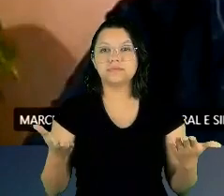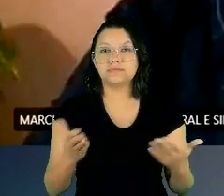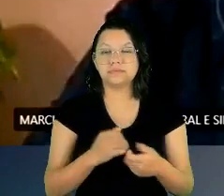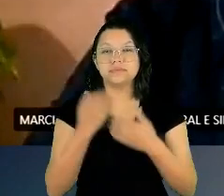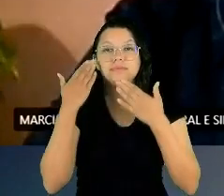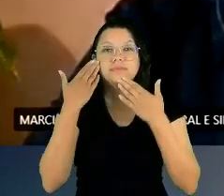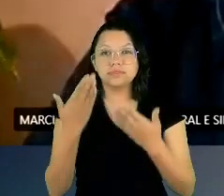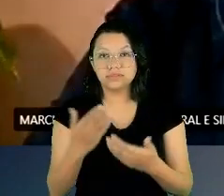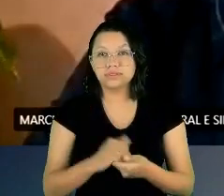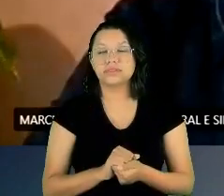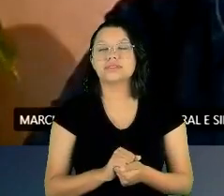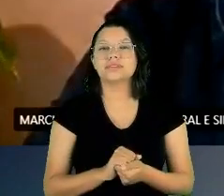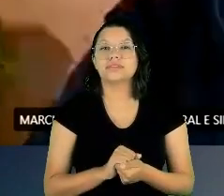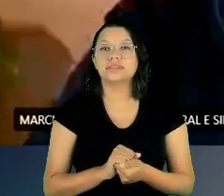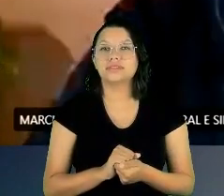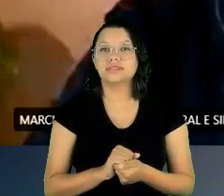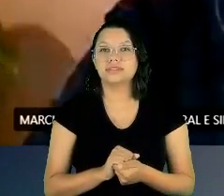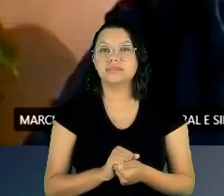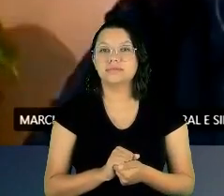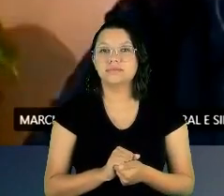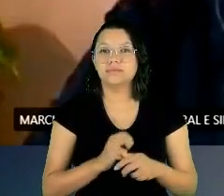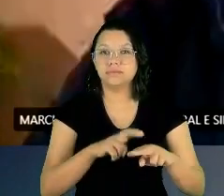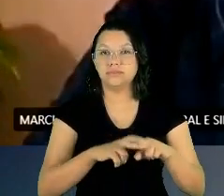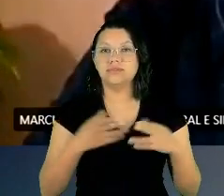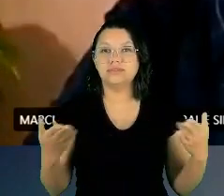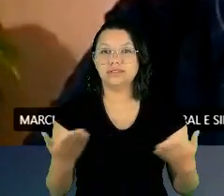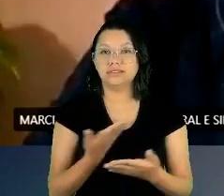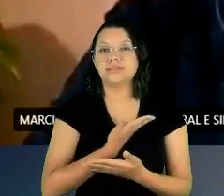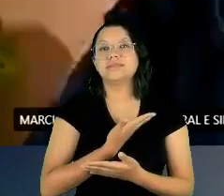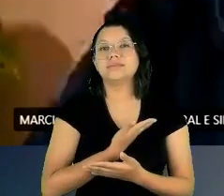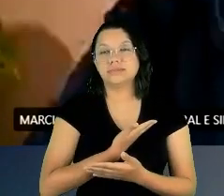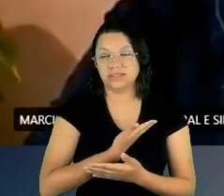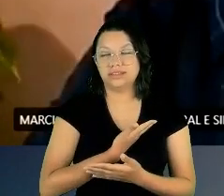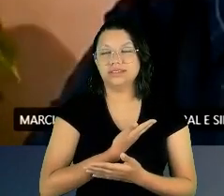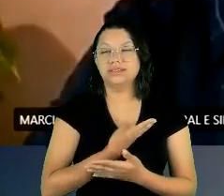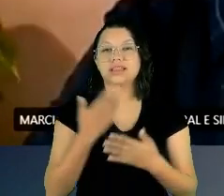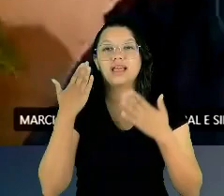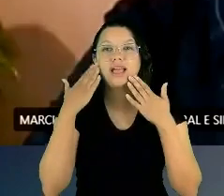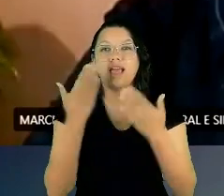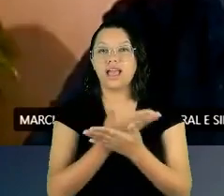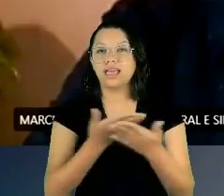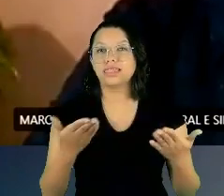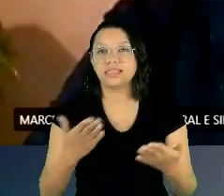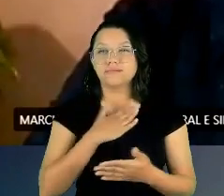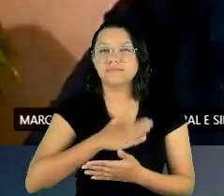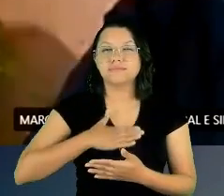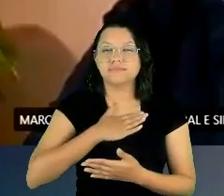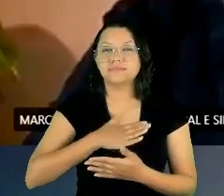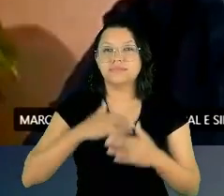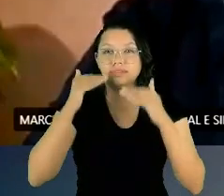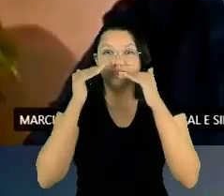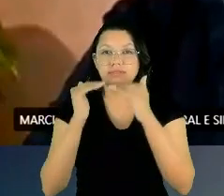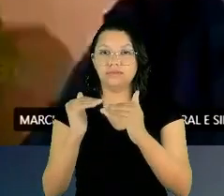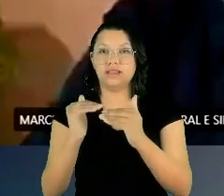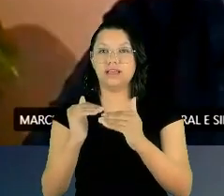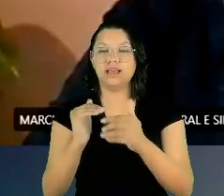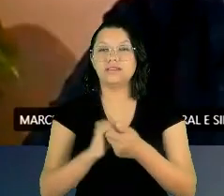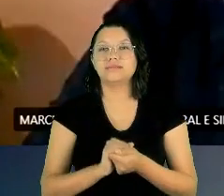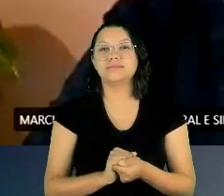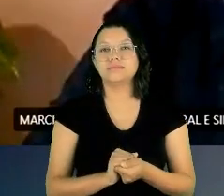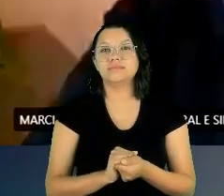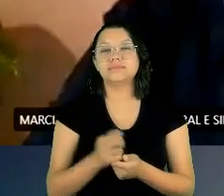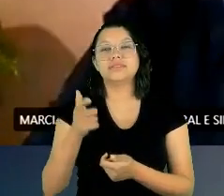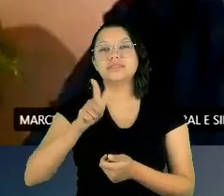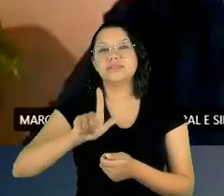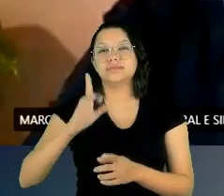essa participação de todos e gratidão aí por essa amizade. Muito obrigada a todos, foi um privilégio,